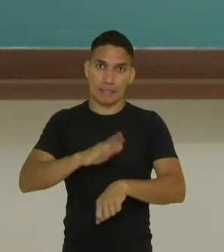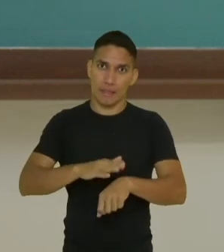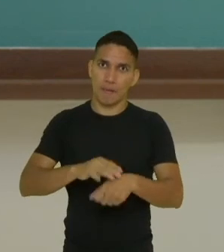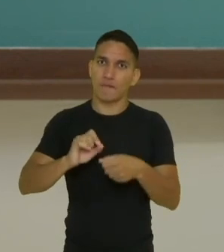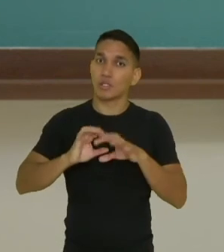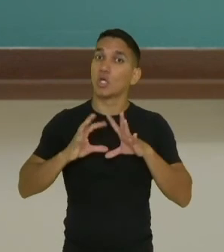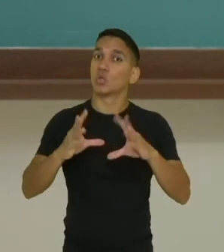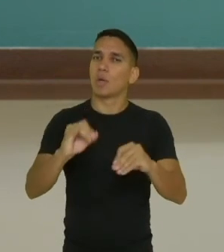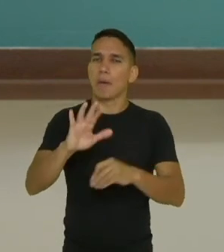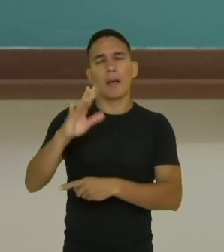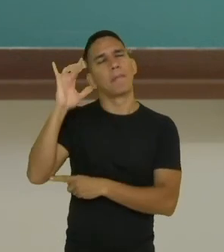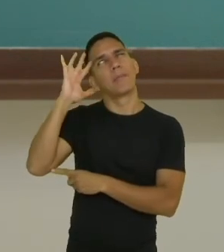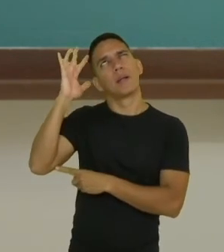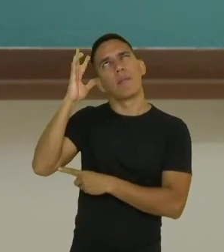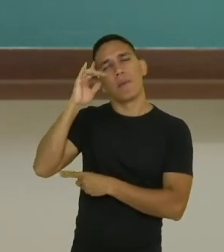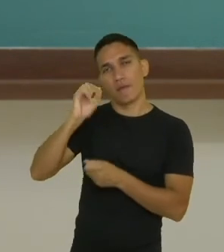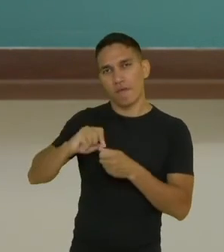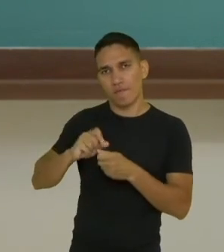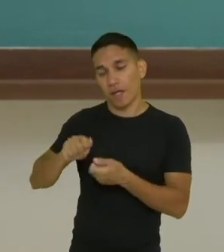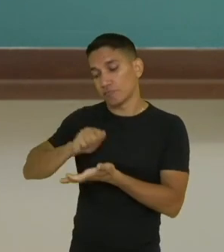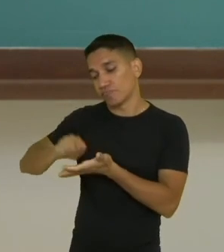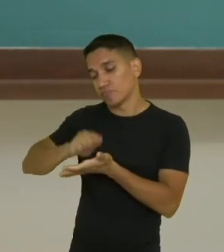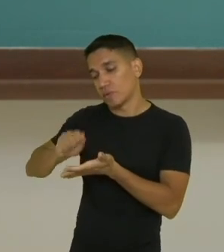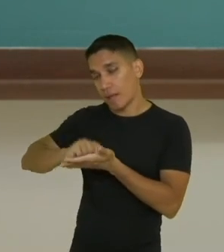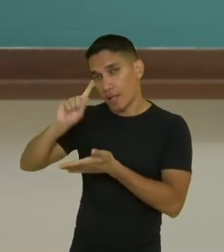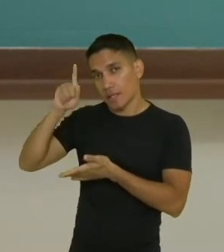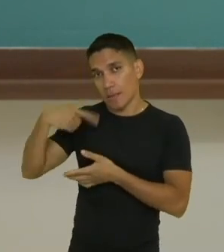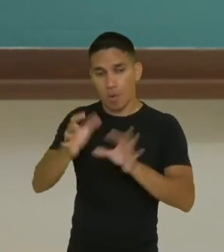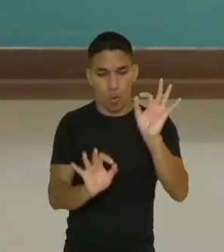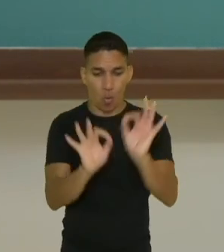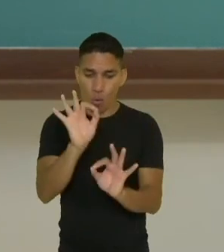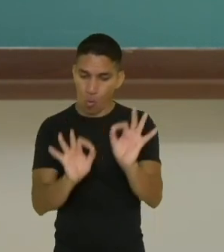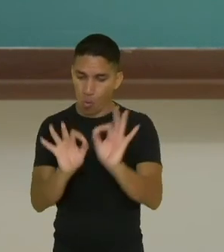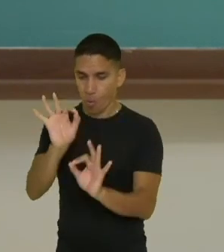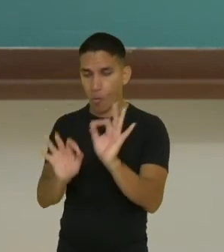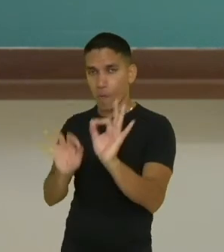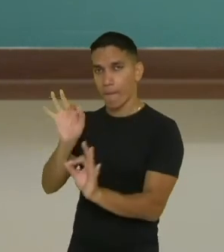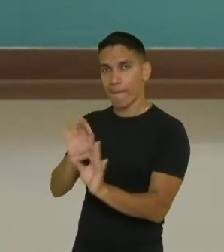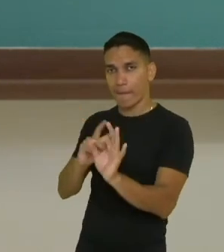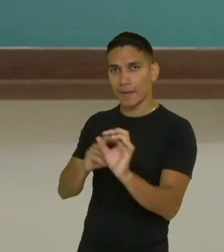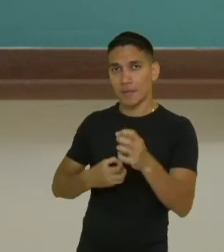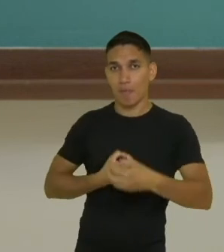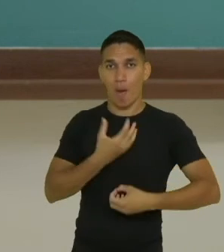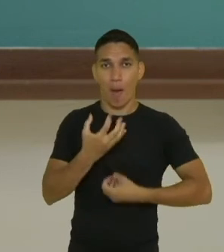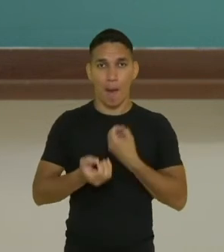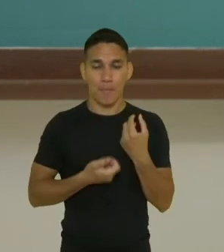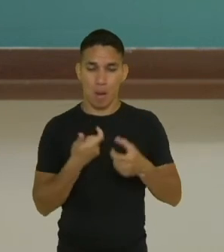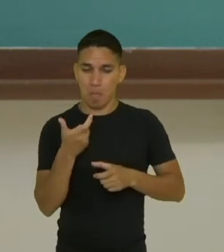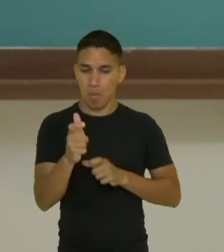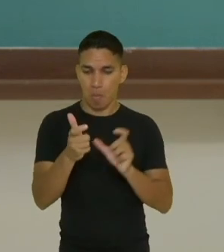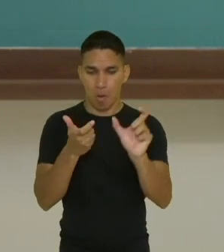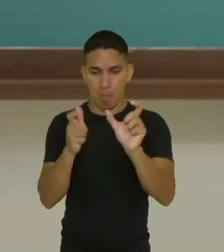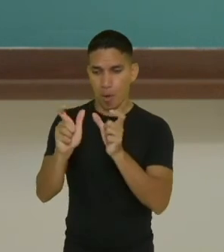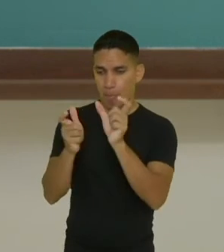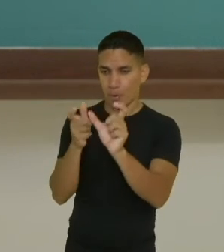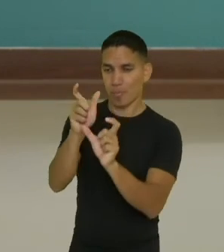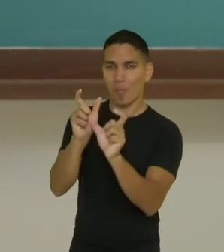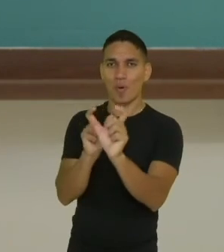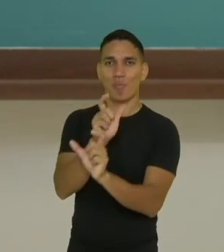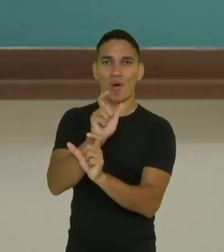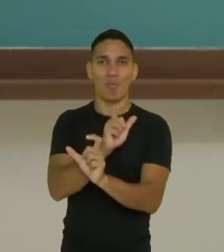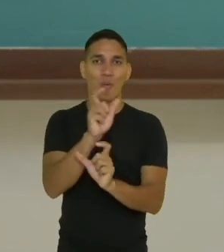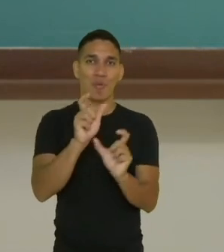você vai pensar no poema, vai escrevê-lo e depois você vai organizar este poema, essas palavras,